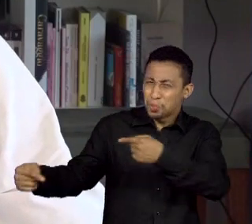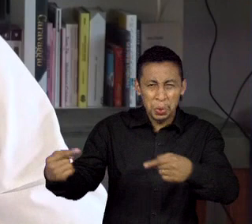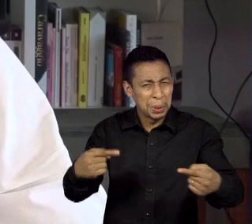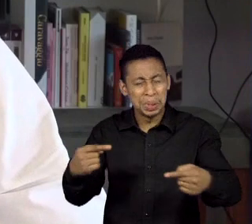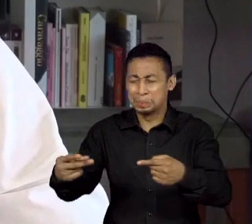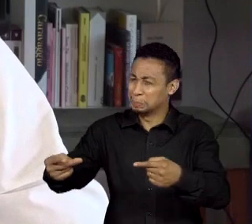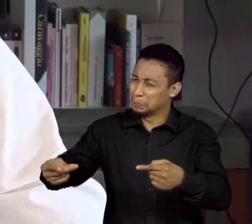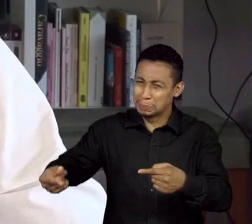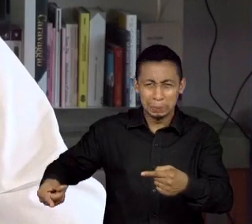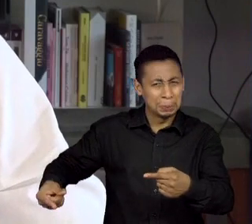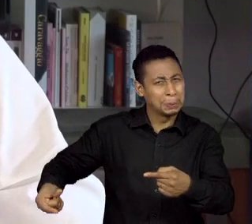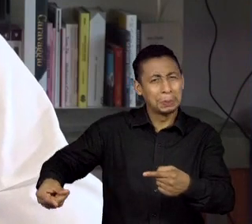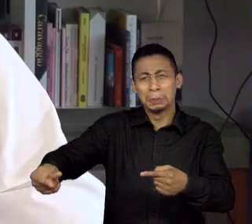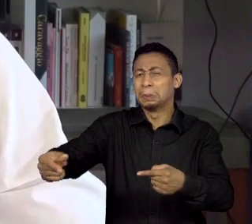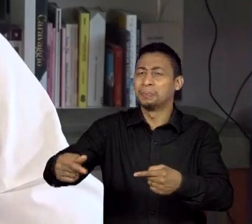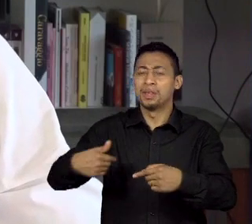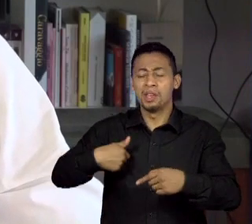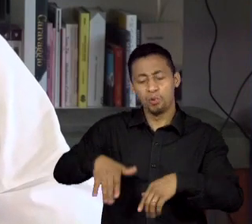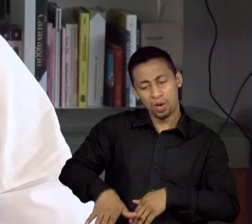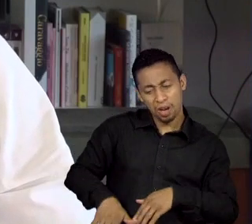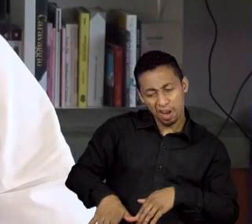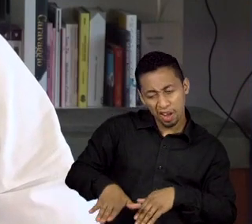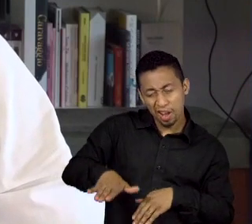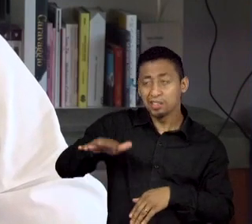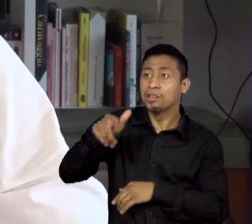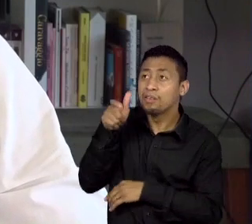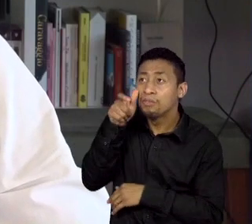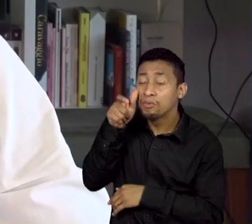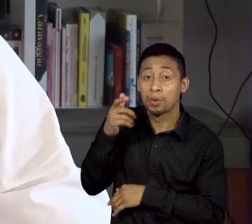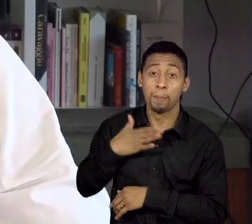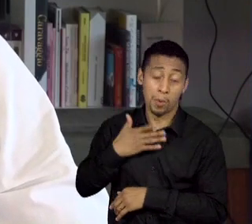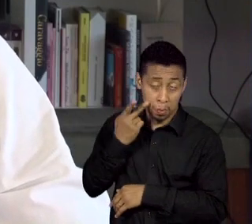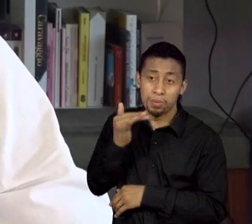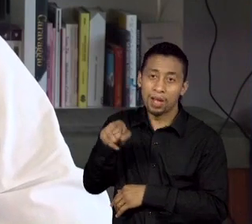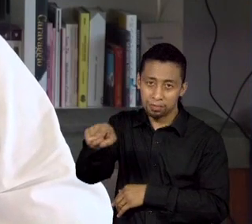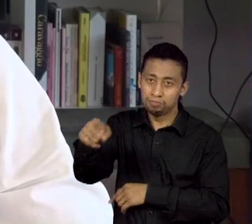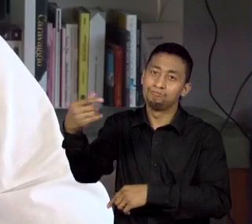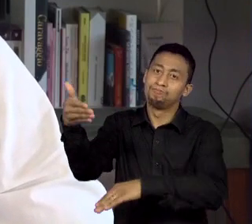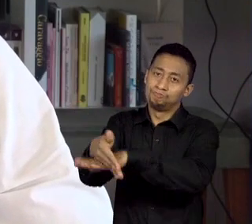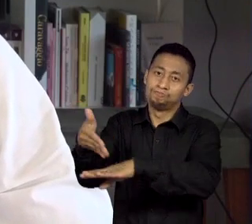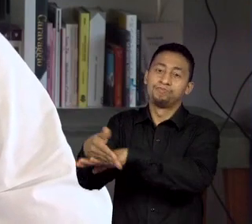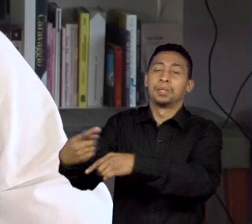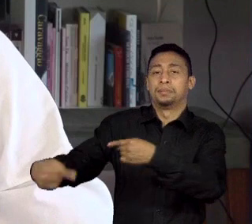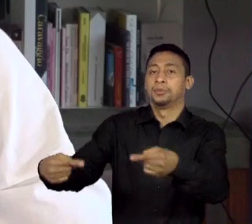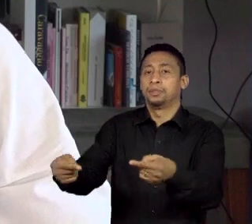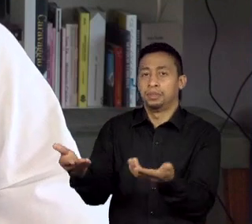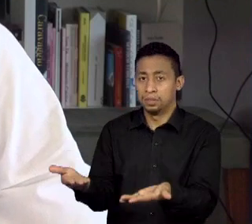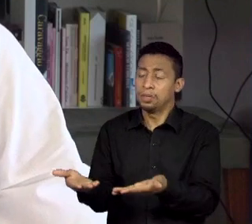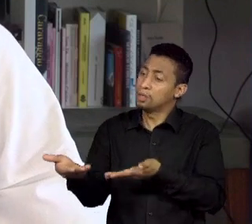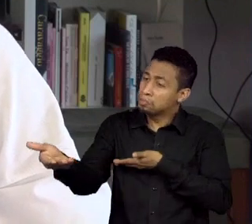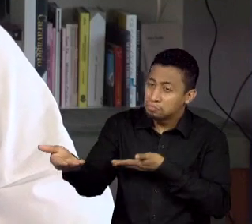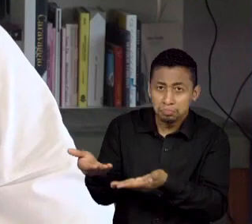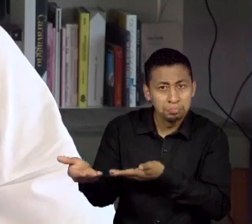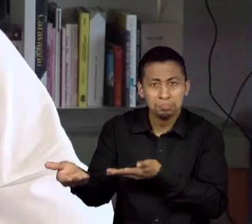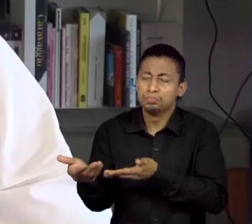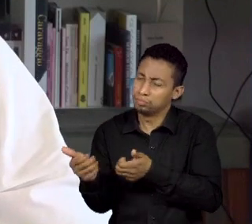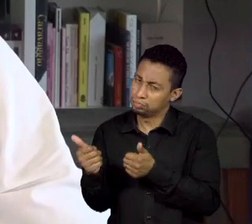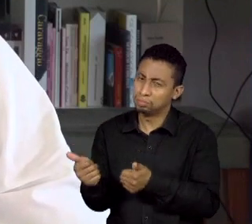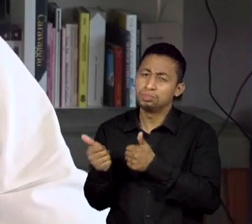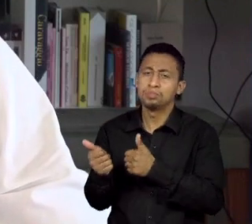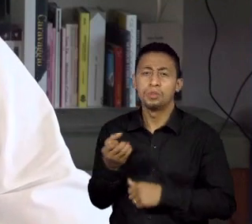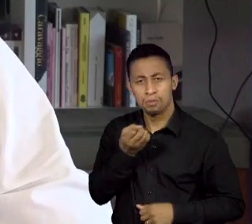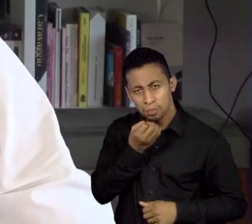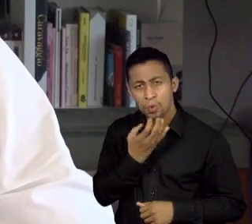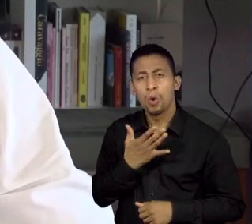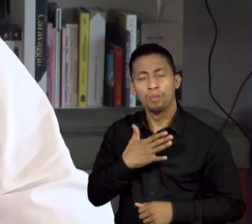engajado, e aí, assim, o nosso relacionamento era filial, muito